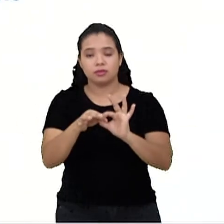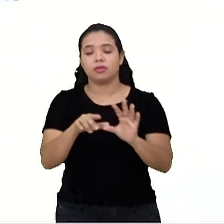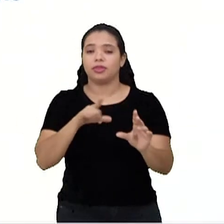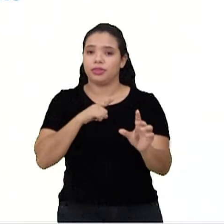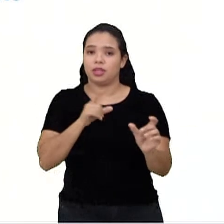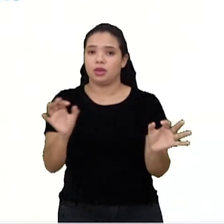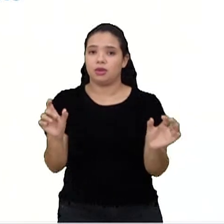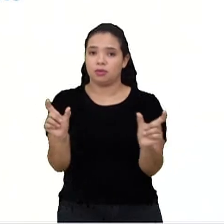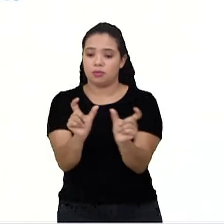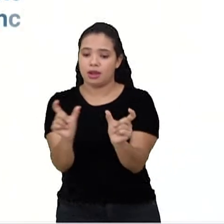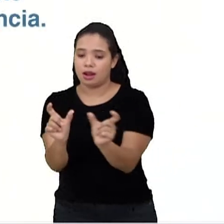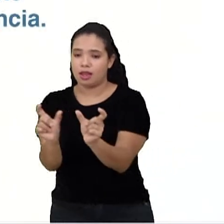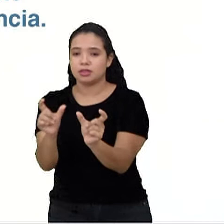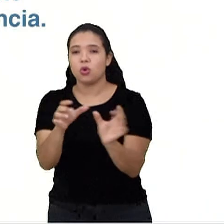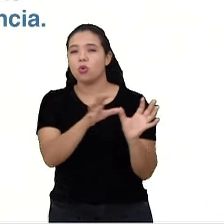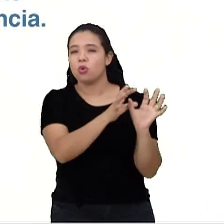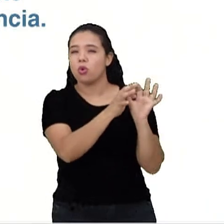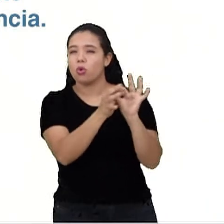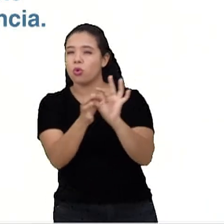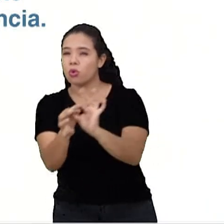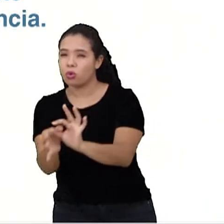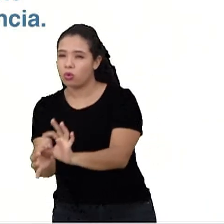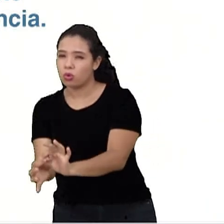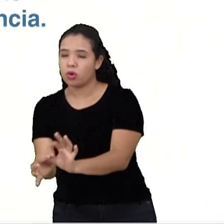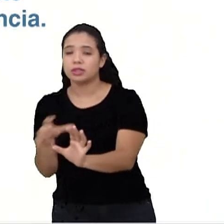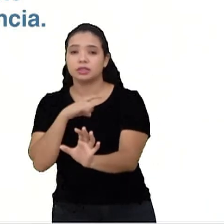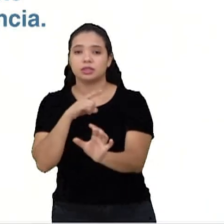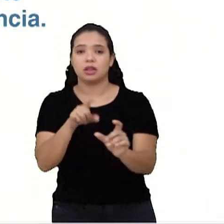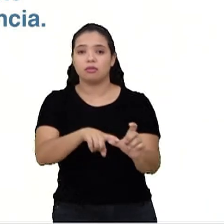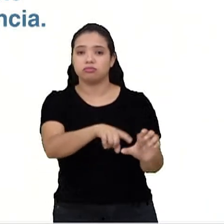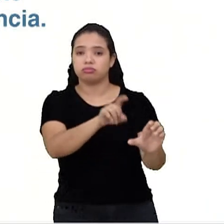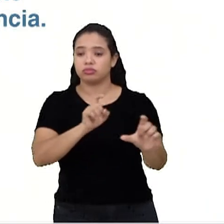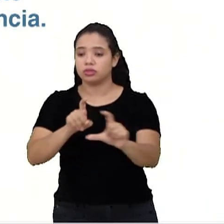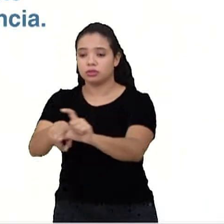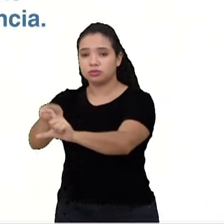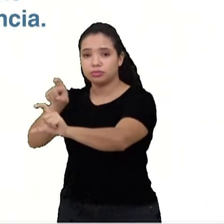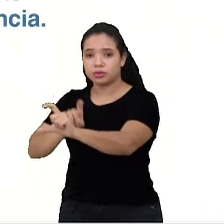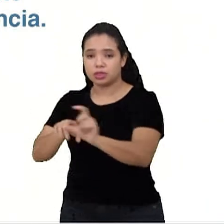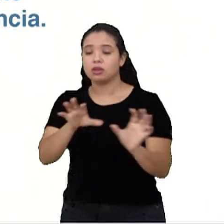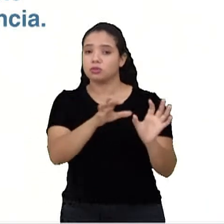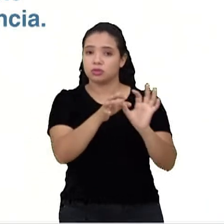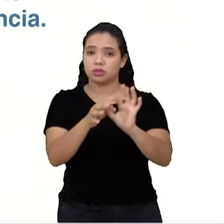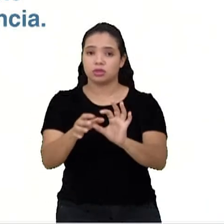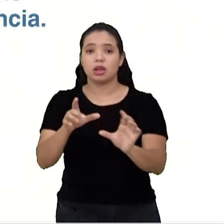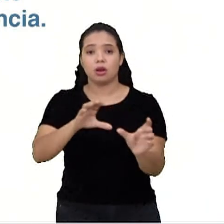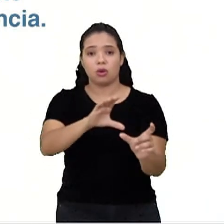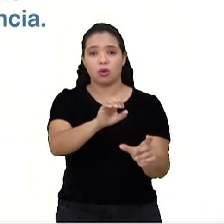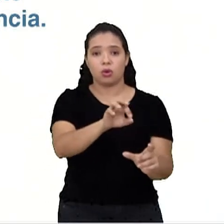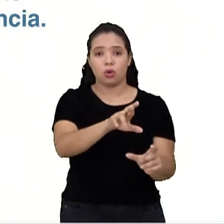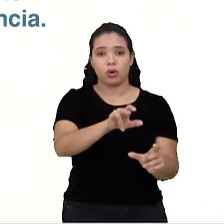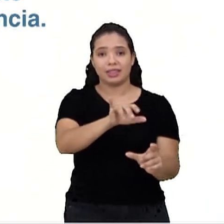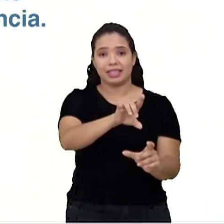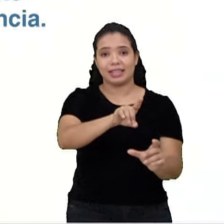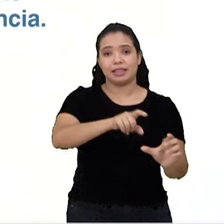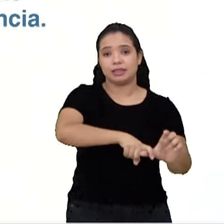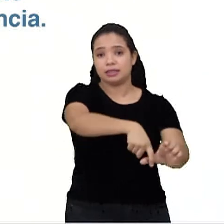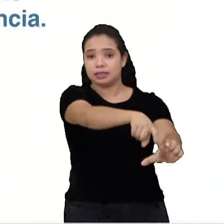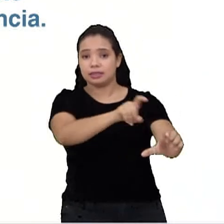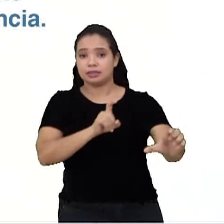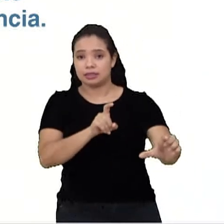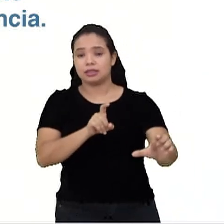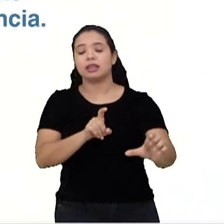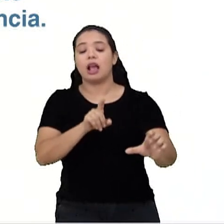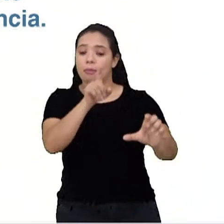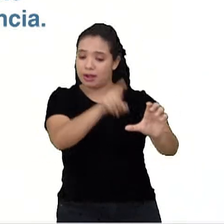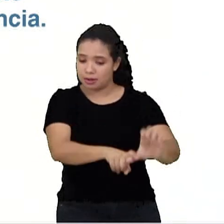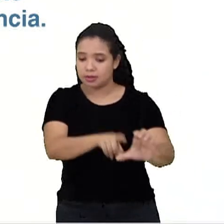de sentido entre elas. Elas são dependentes uma da outra. As coordenadas são independentes. As subordinadas, elas